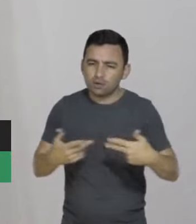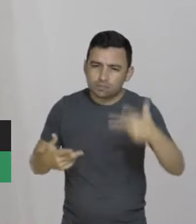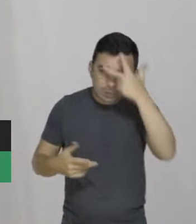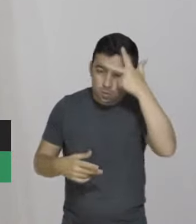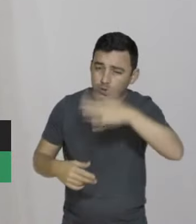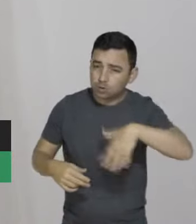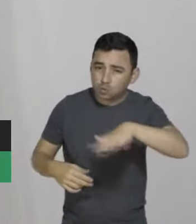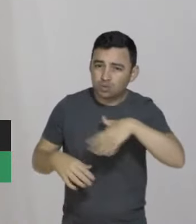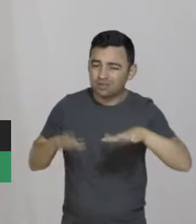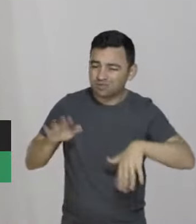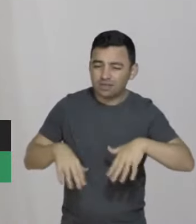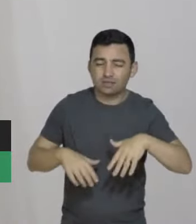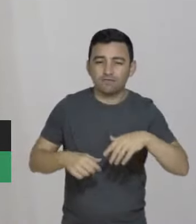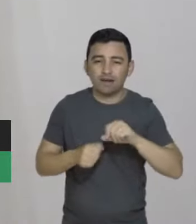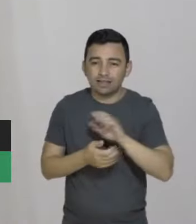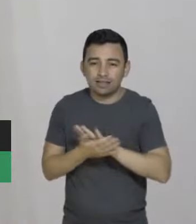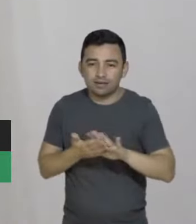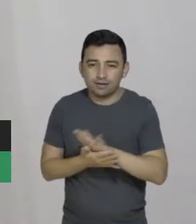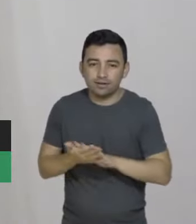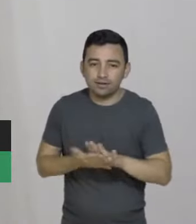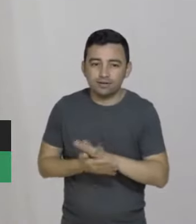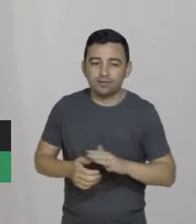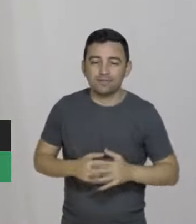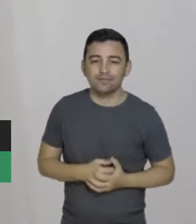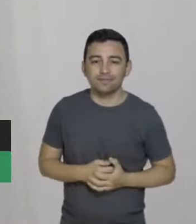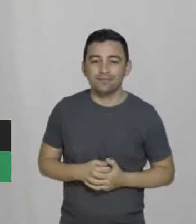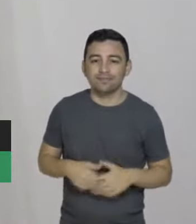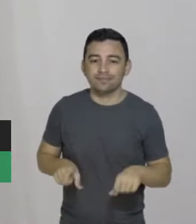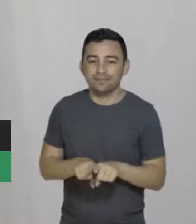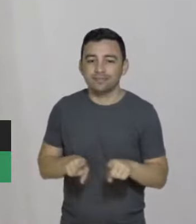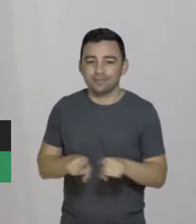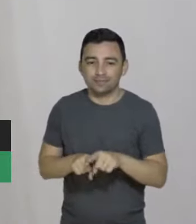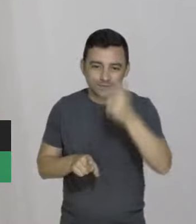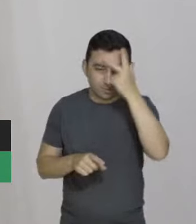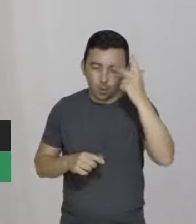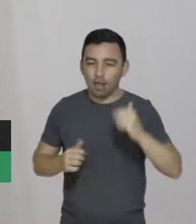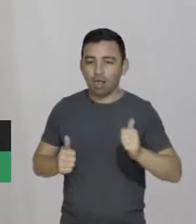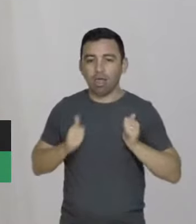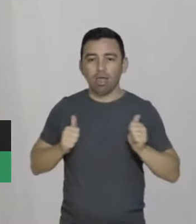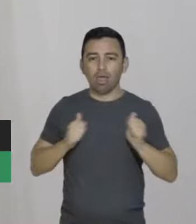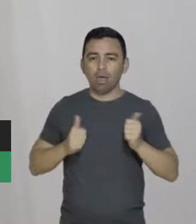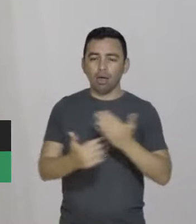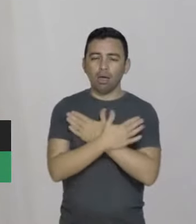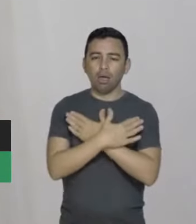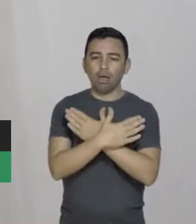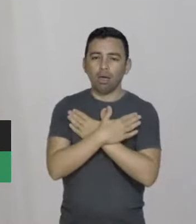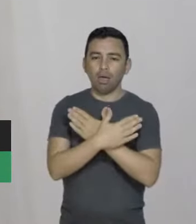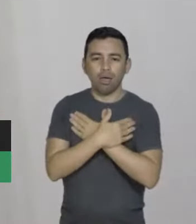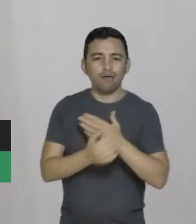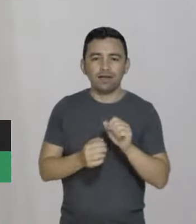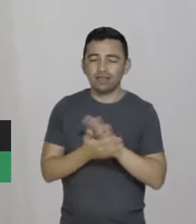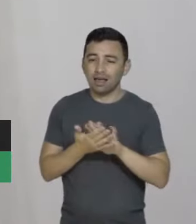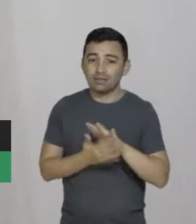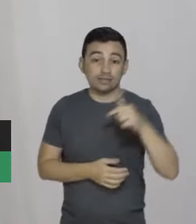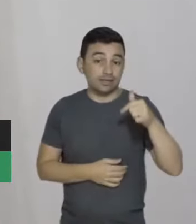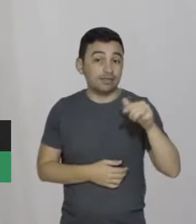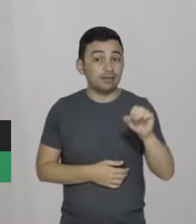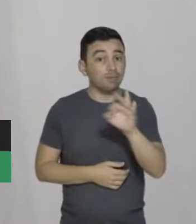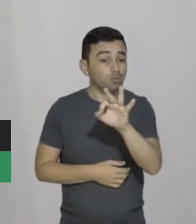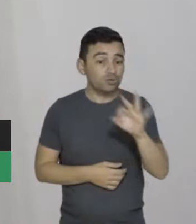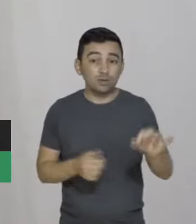sedentárias. Só as pessoas sedentárias têm um risco gigantesco de mais de 70% comparado a quem faz